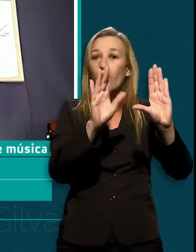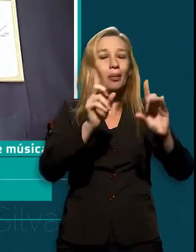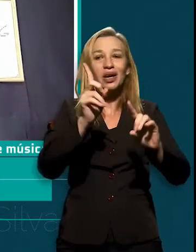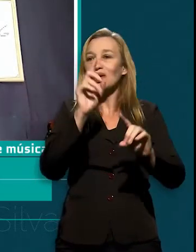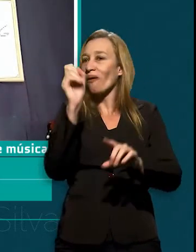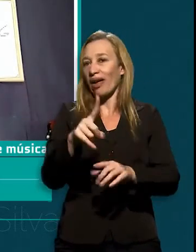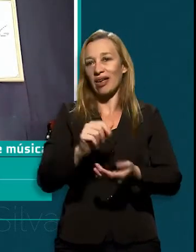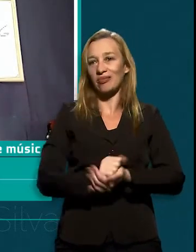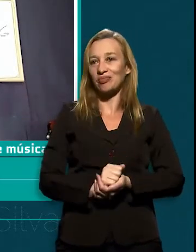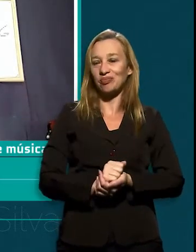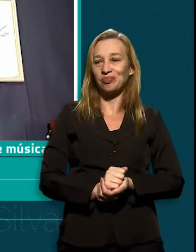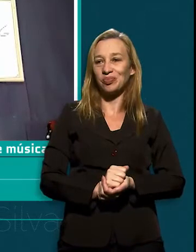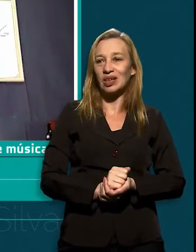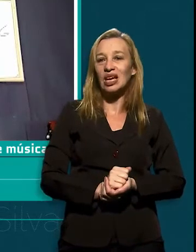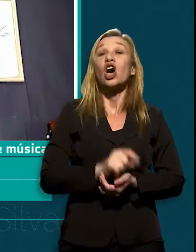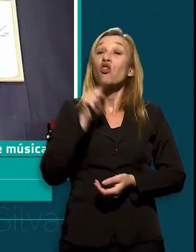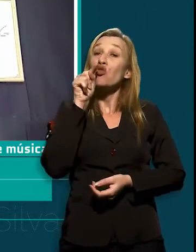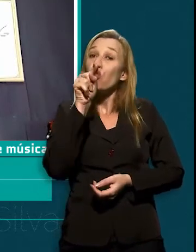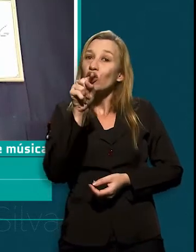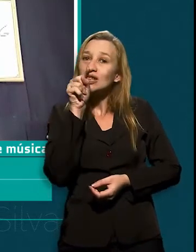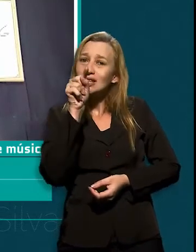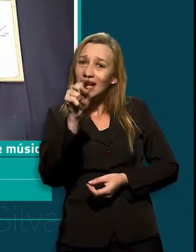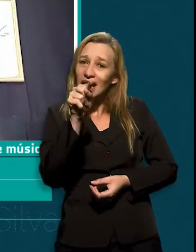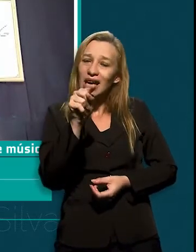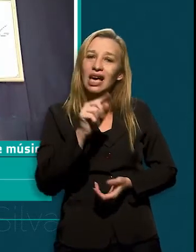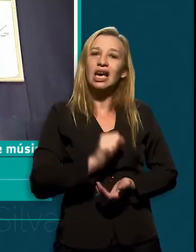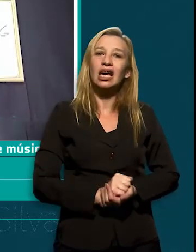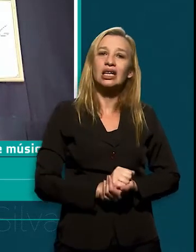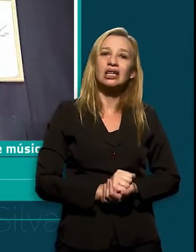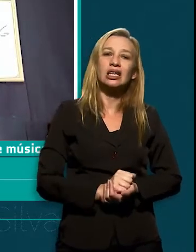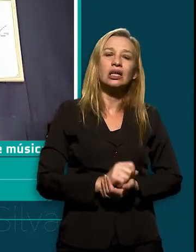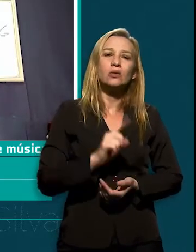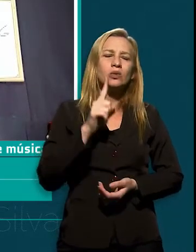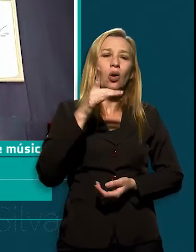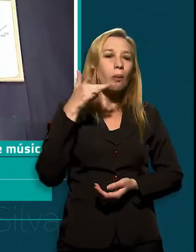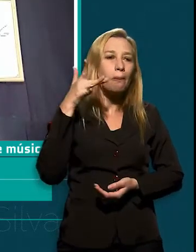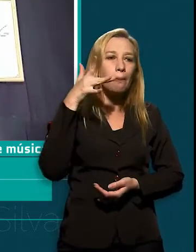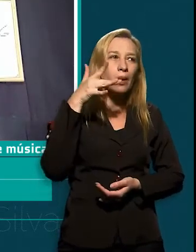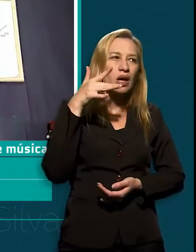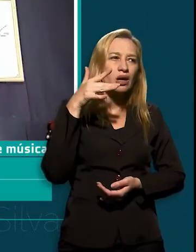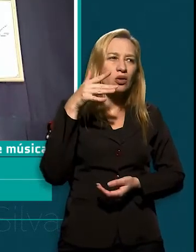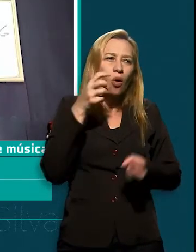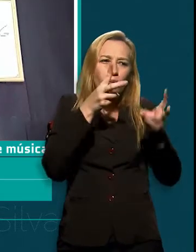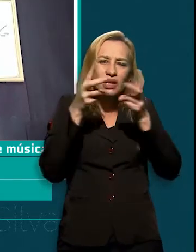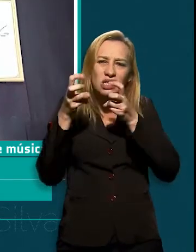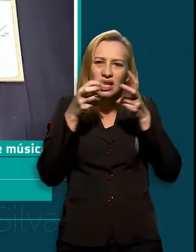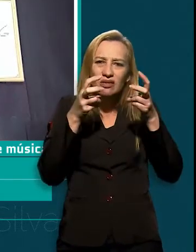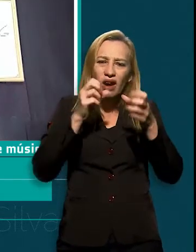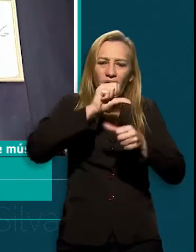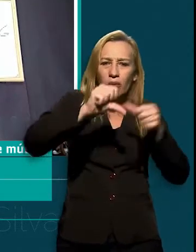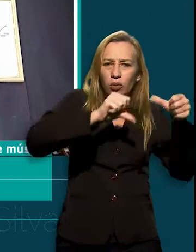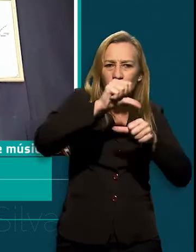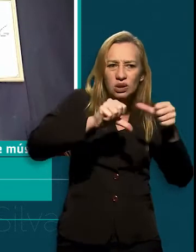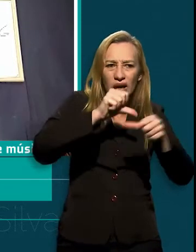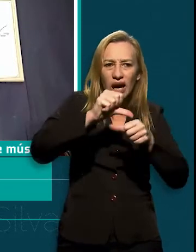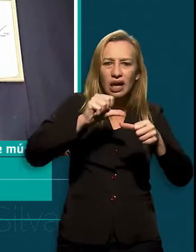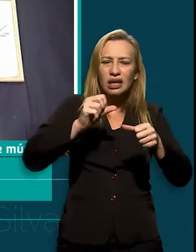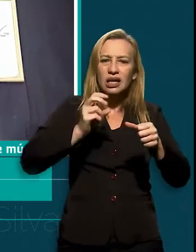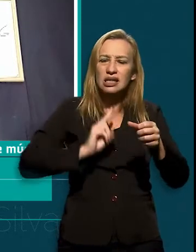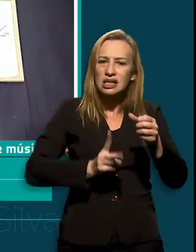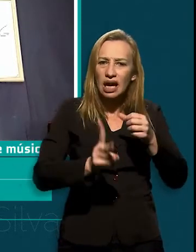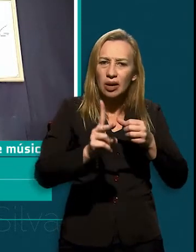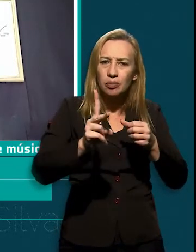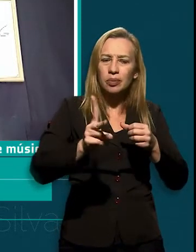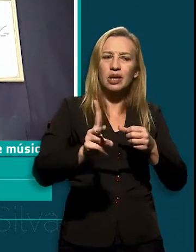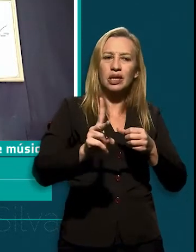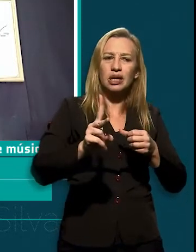assim. Não funciona dessa forma. Então, se você não perceber essa mudança e ficar o tempo todo